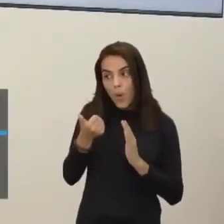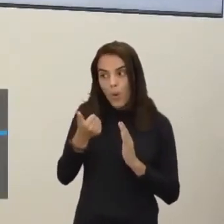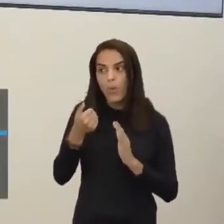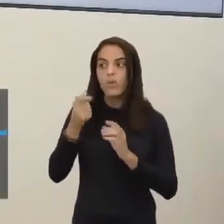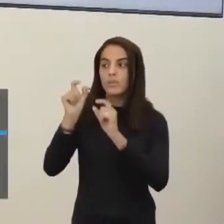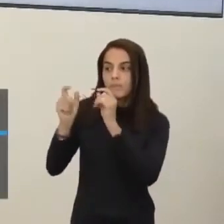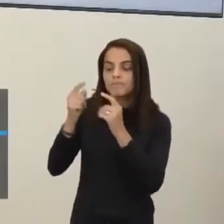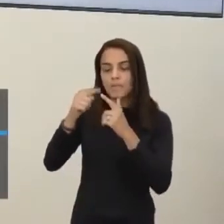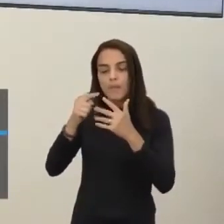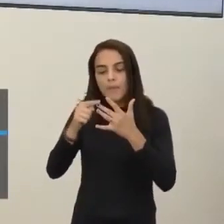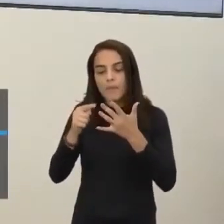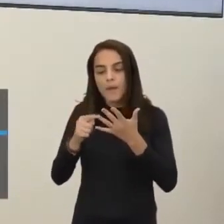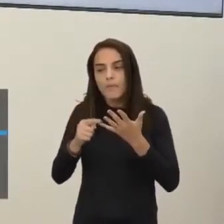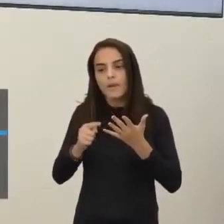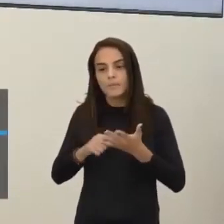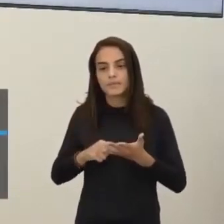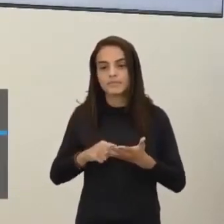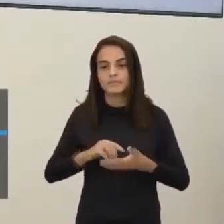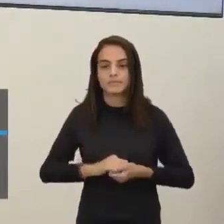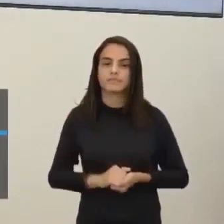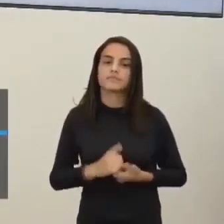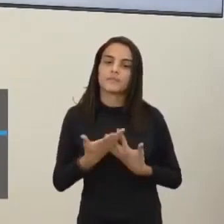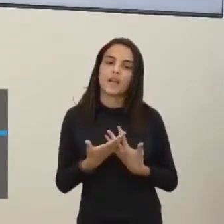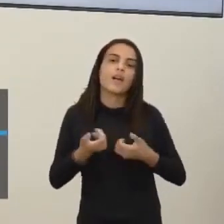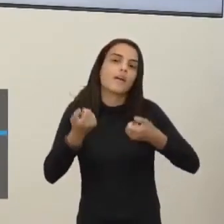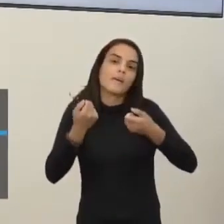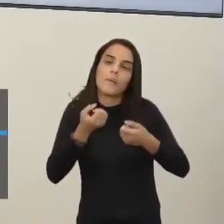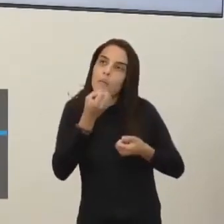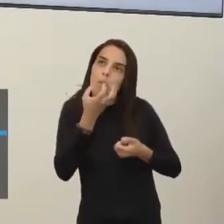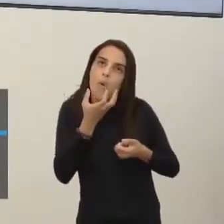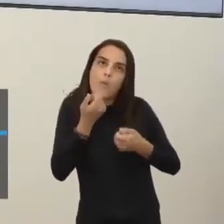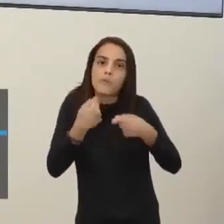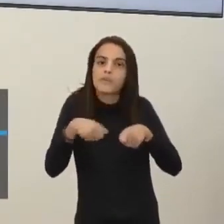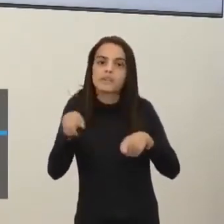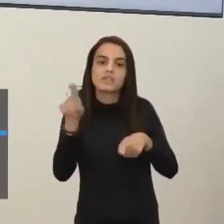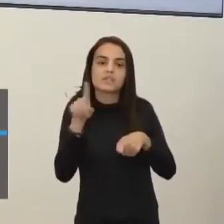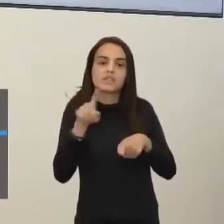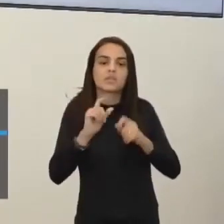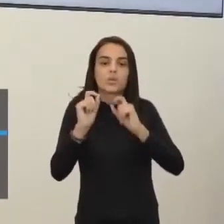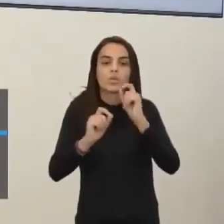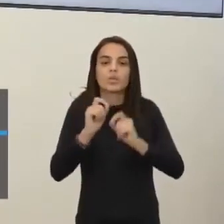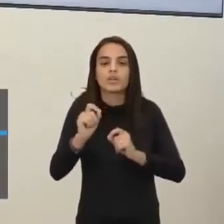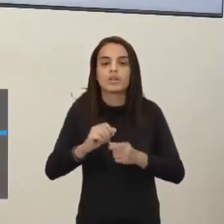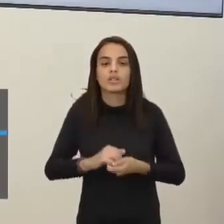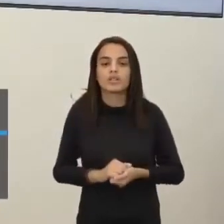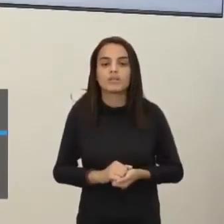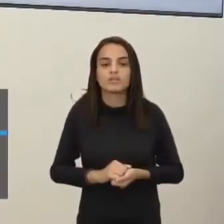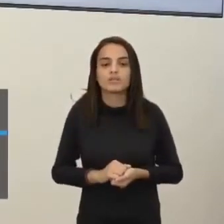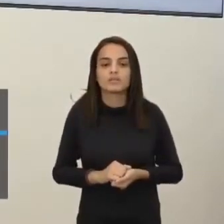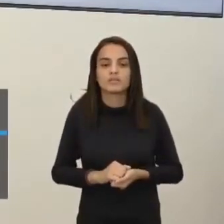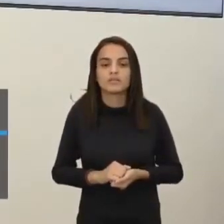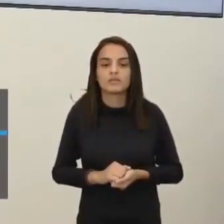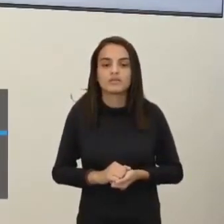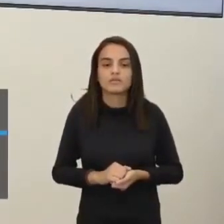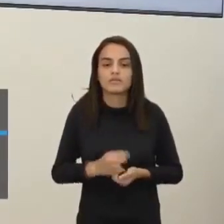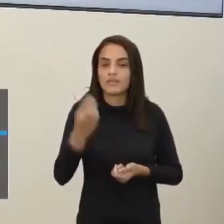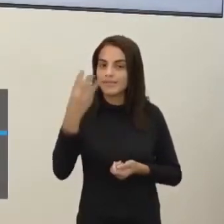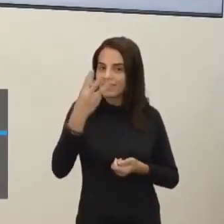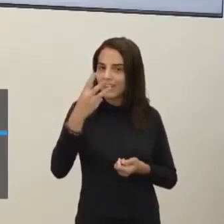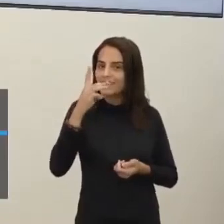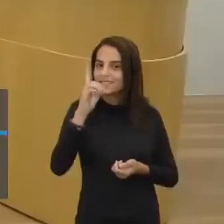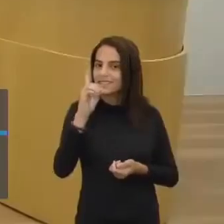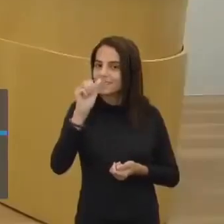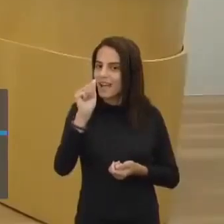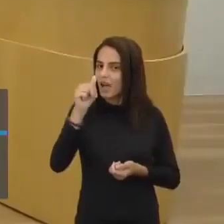gente vai conseguir construir. E o benefício não precisa ser, aí, professor Josélio, né, aquela ideia, não precisa ser aquele negócio. 3 Danone, tá Exato.